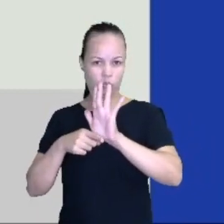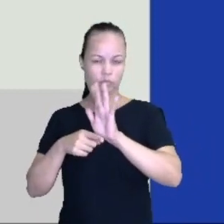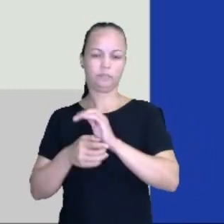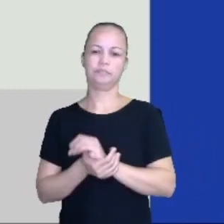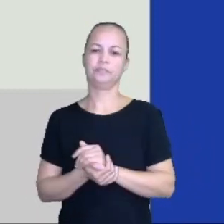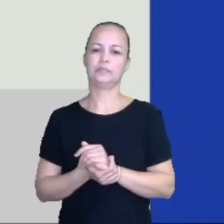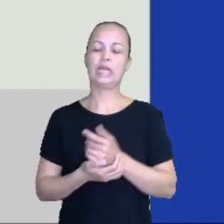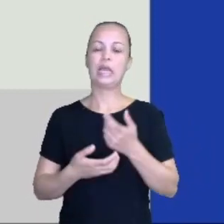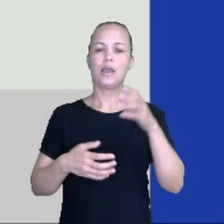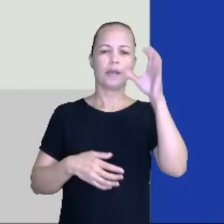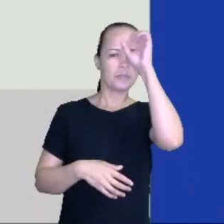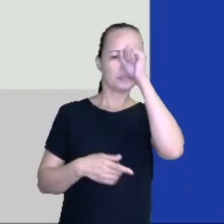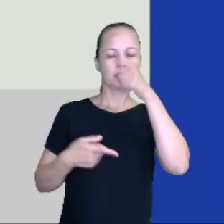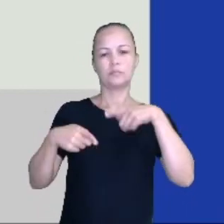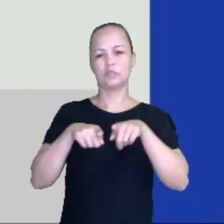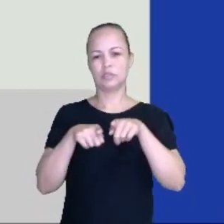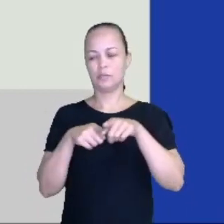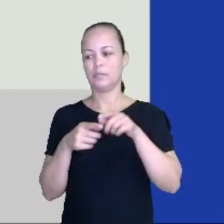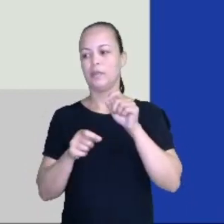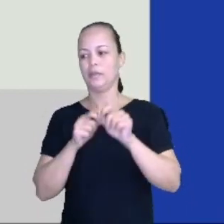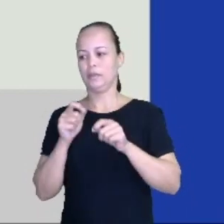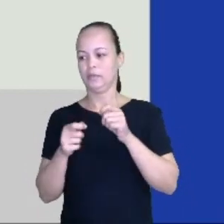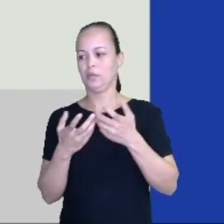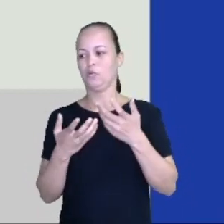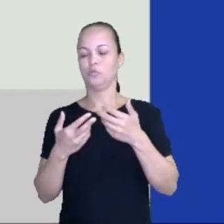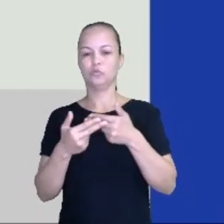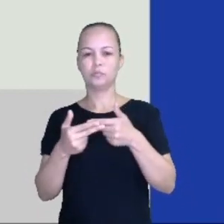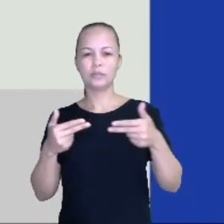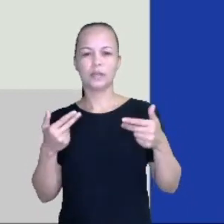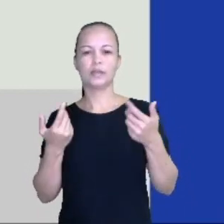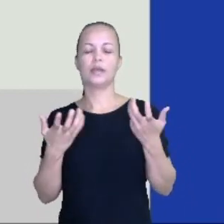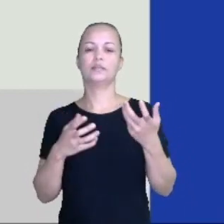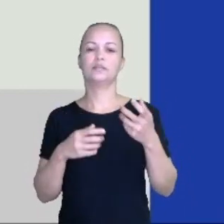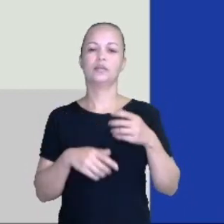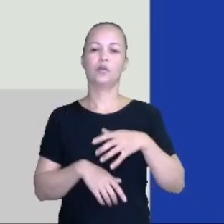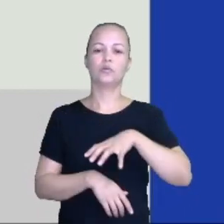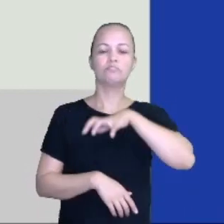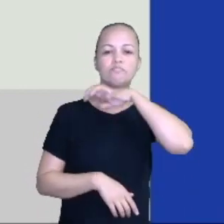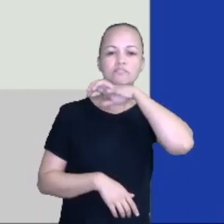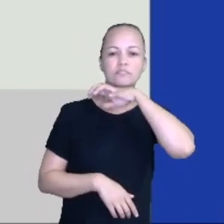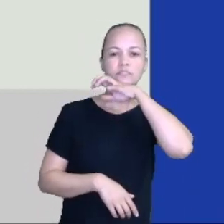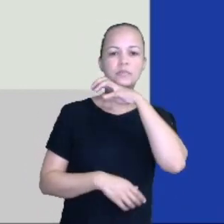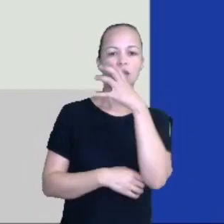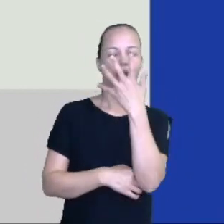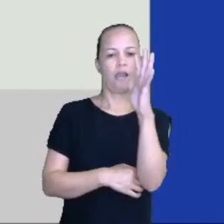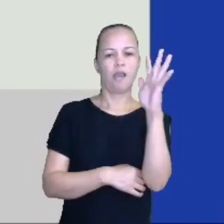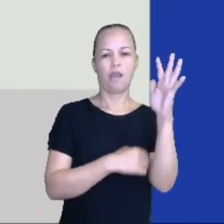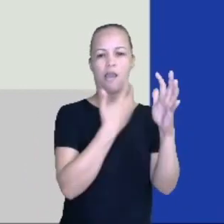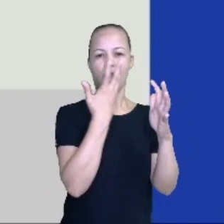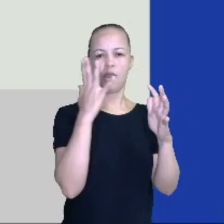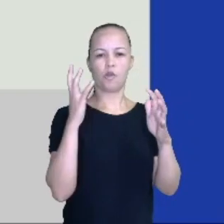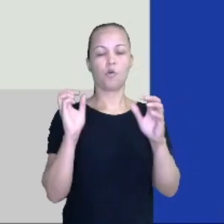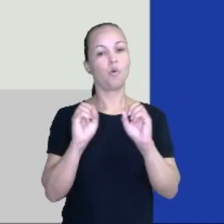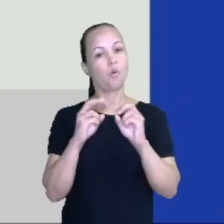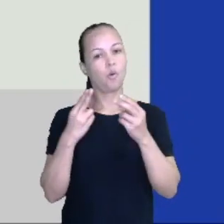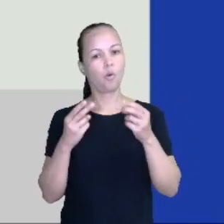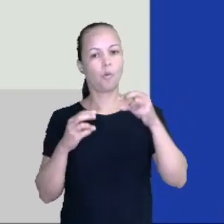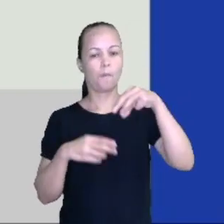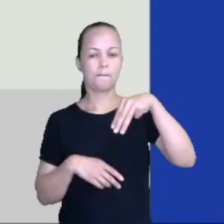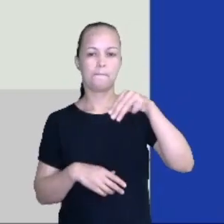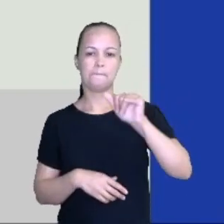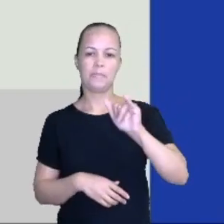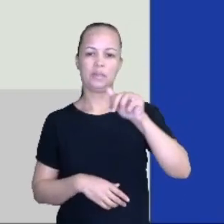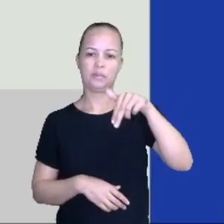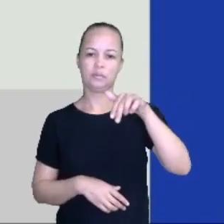materiais podem ter origem vegetal, animal ou mineral. Os materiais de origem vegetal